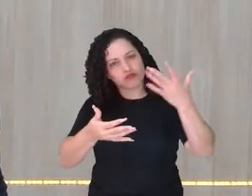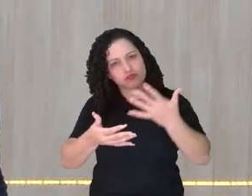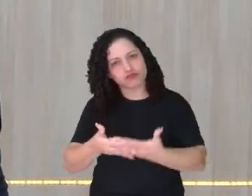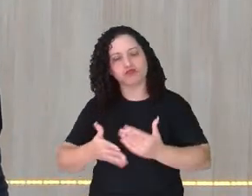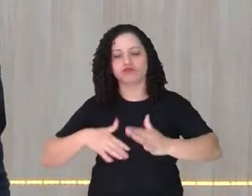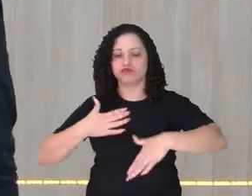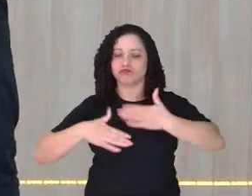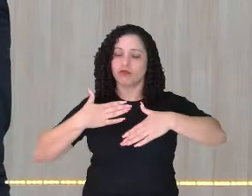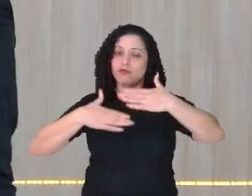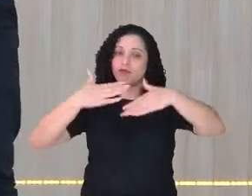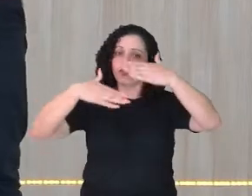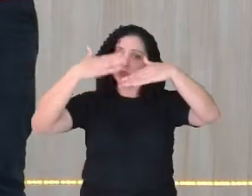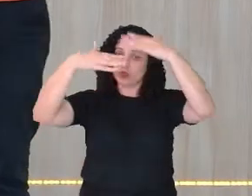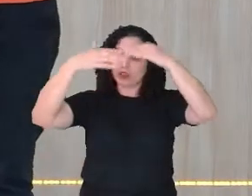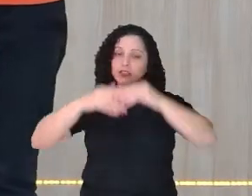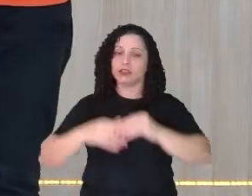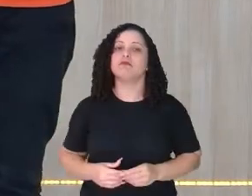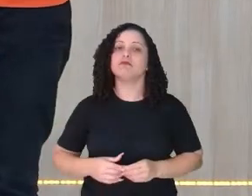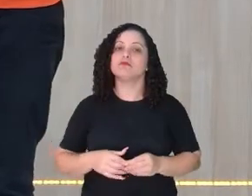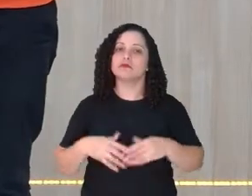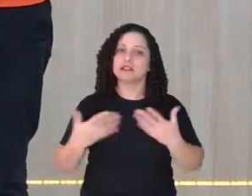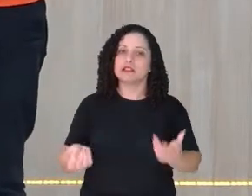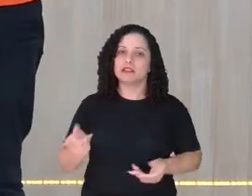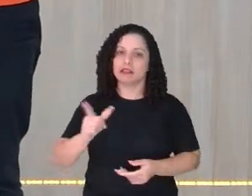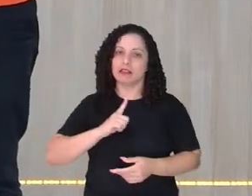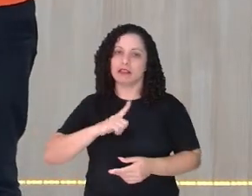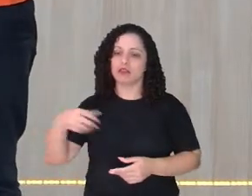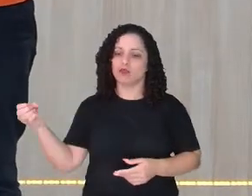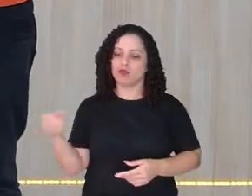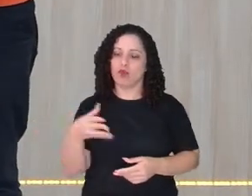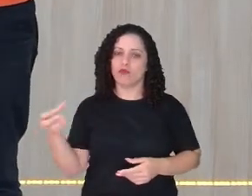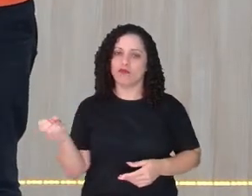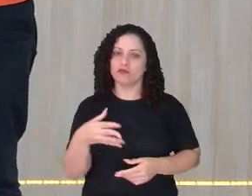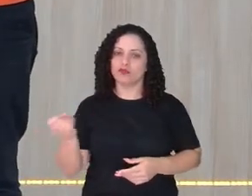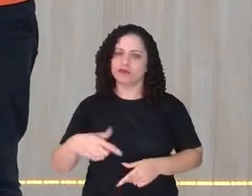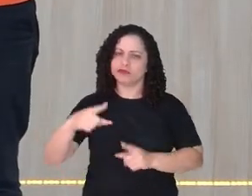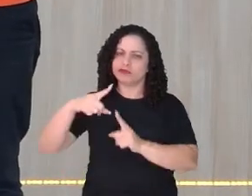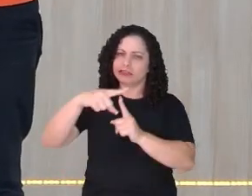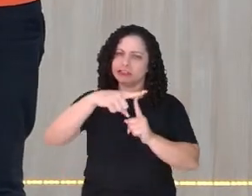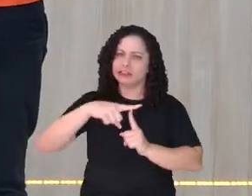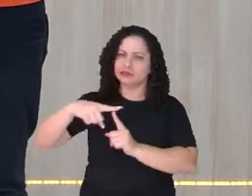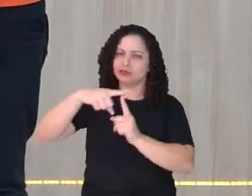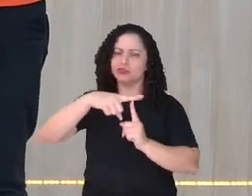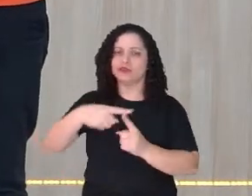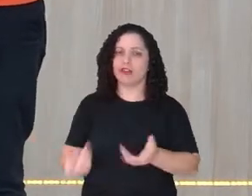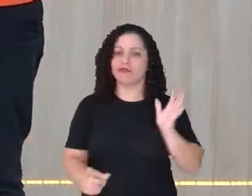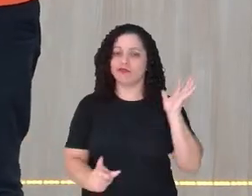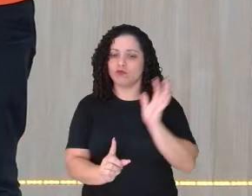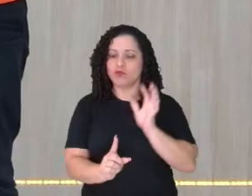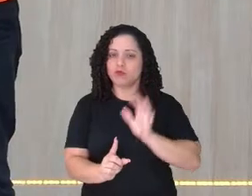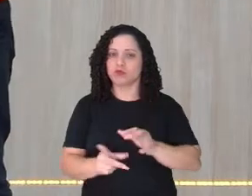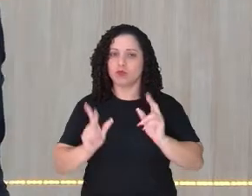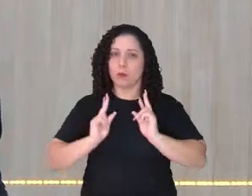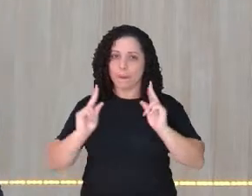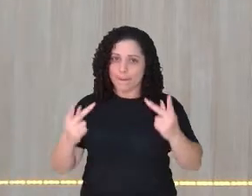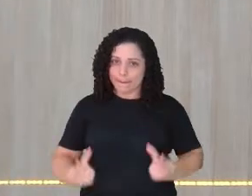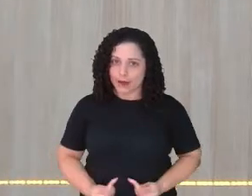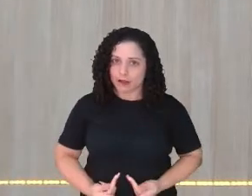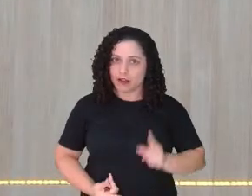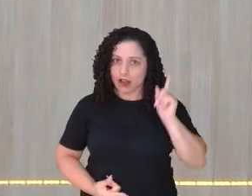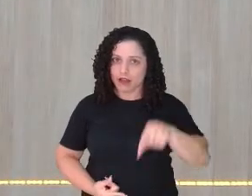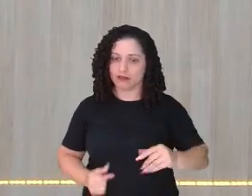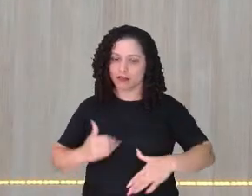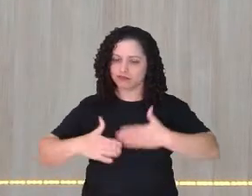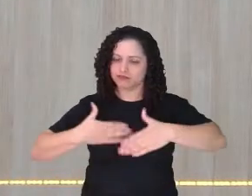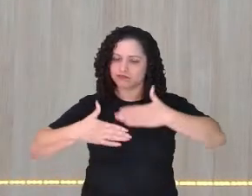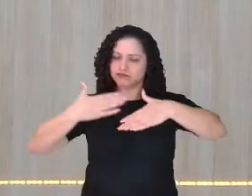evoluírem, né? Então, se vier a existir novas espécies endêmicas pela intervenção humana, elas ainda estão em